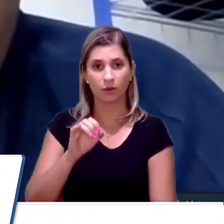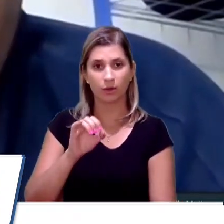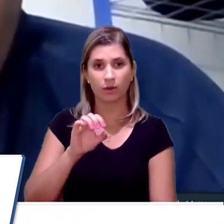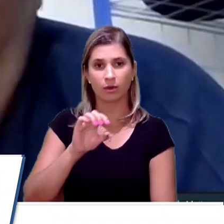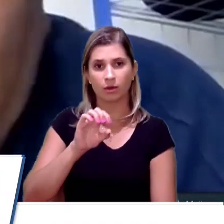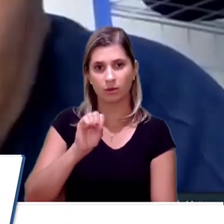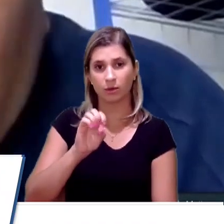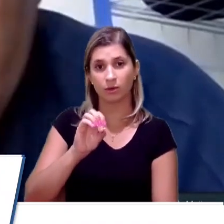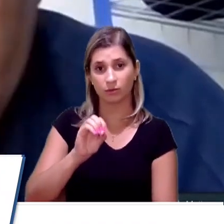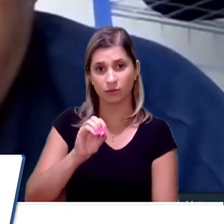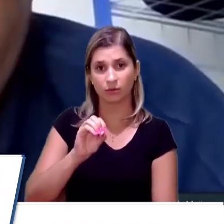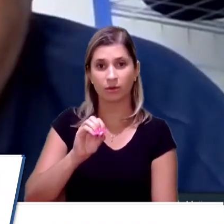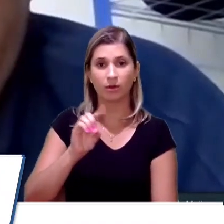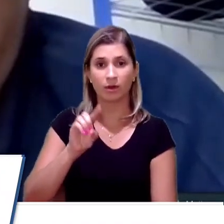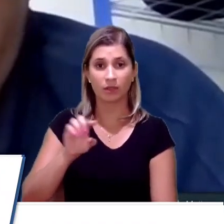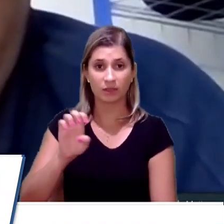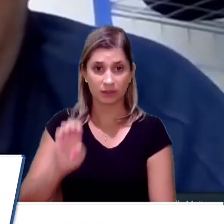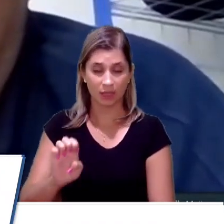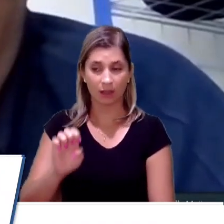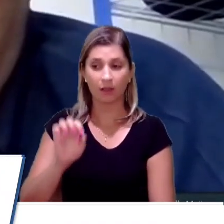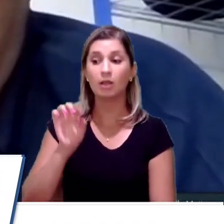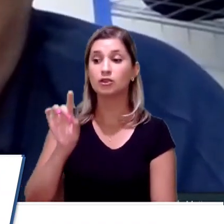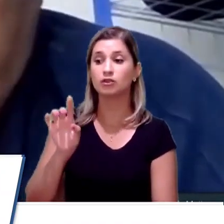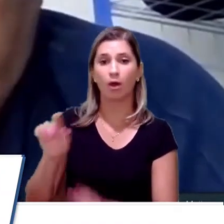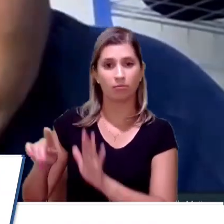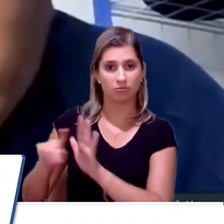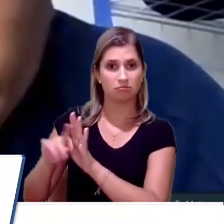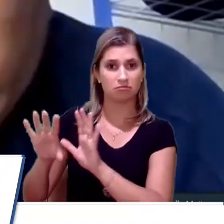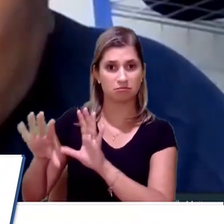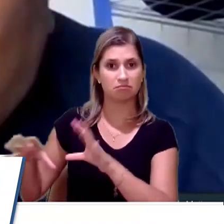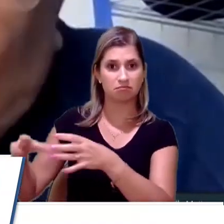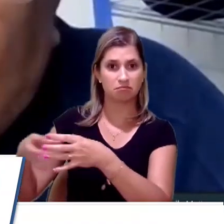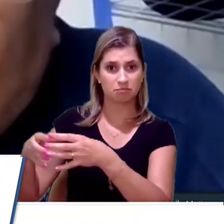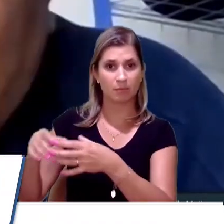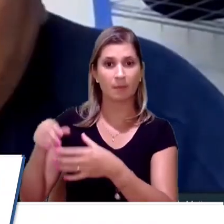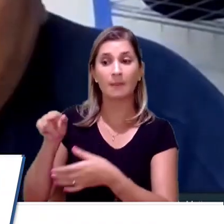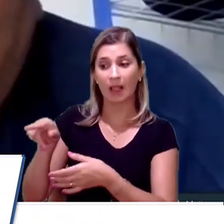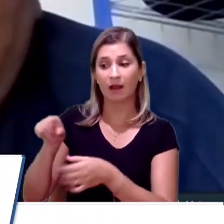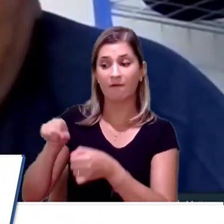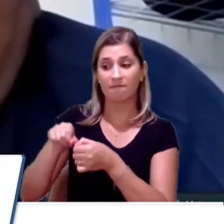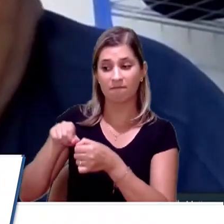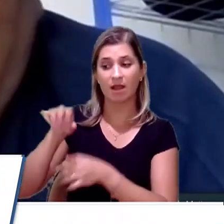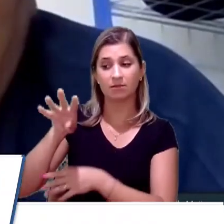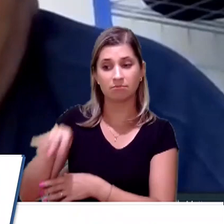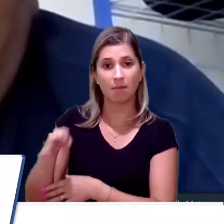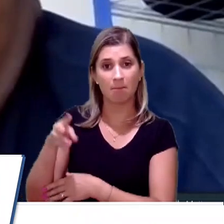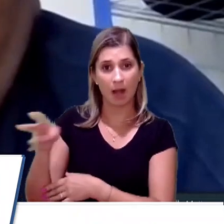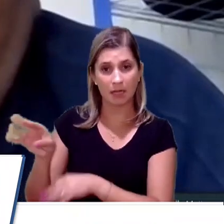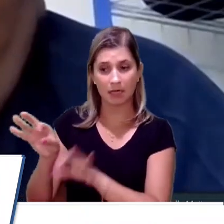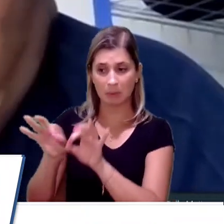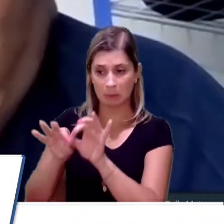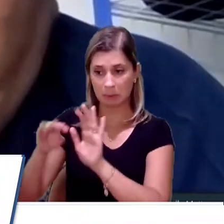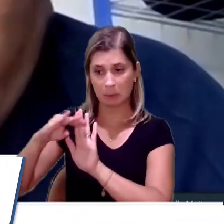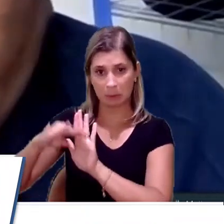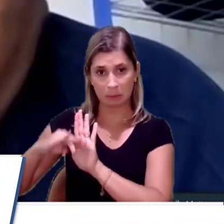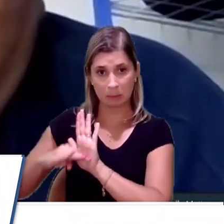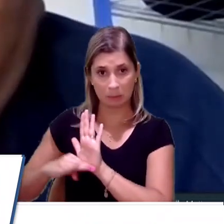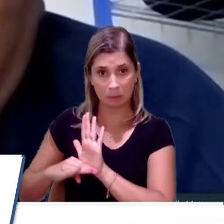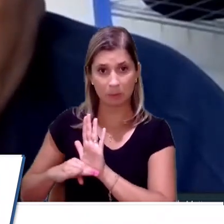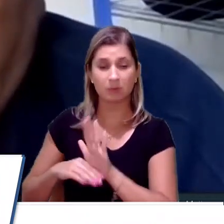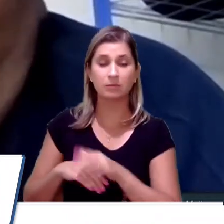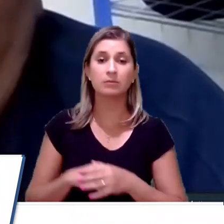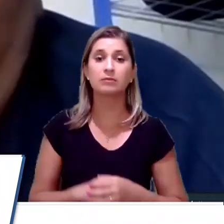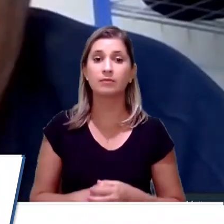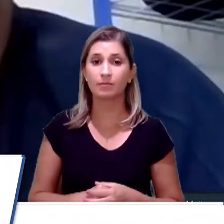vem ao reino dela, né? E as planilhas que elas fazem, e aí existe o quê?